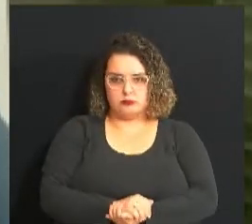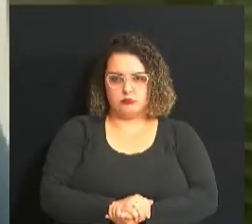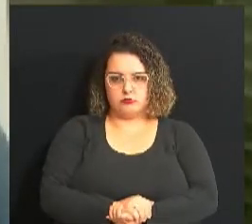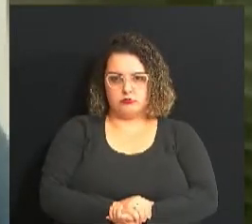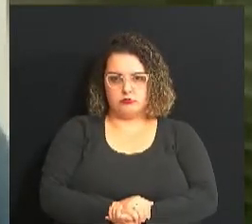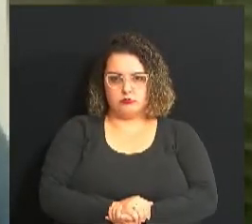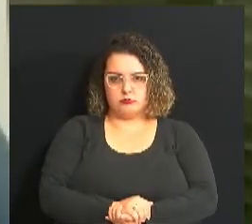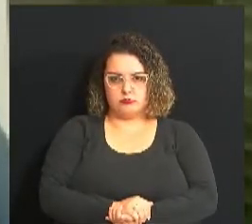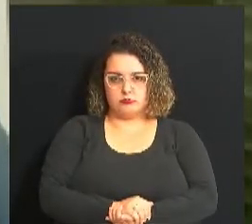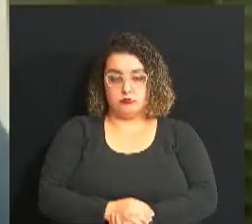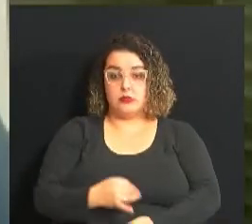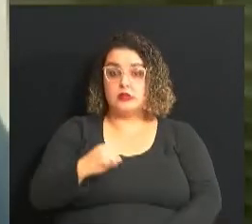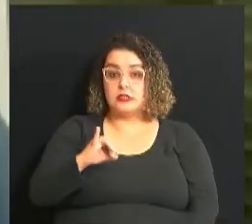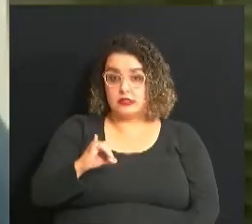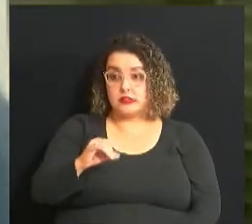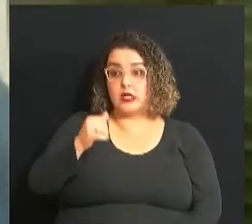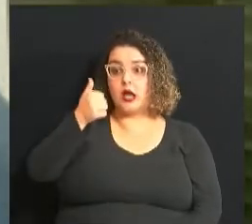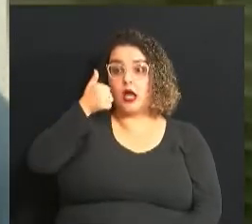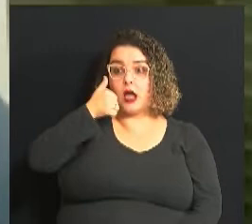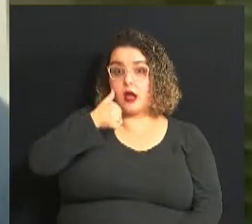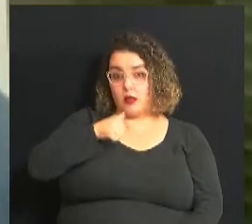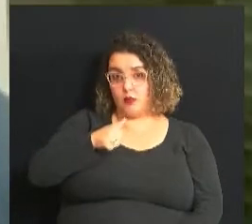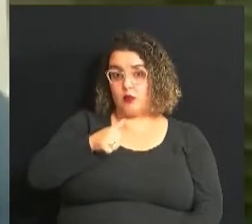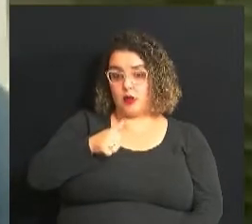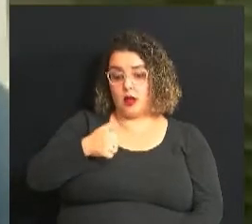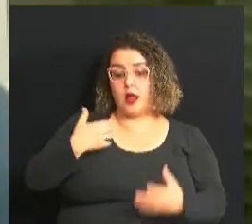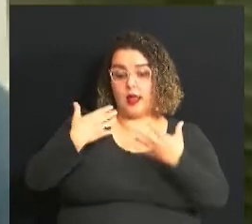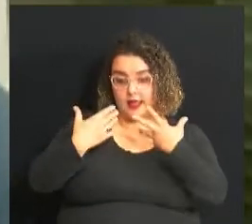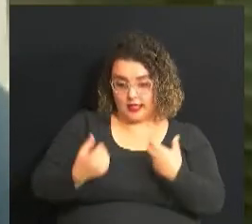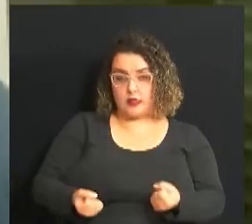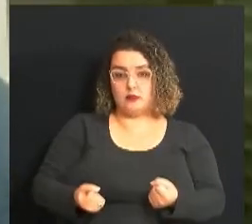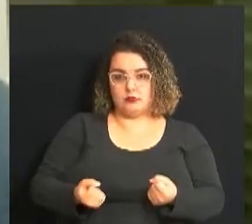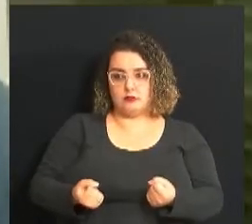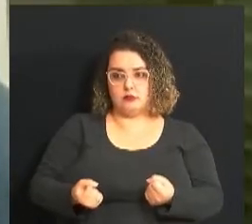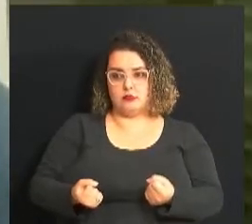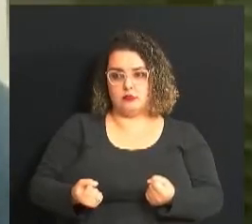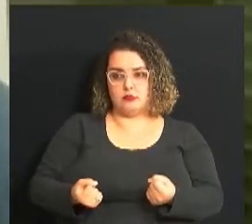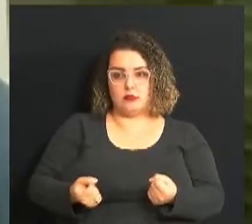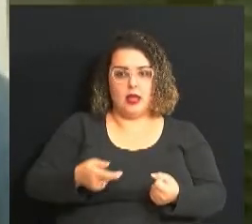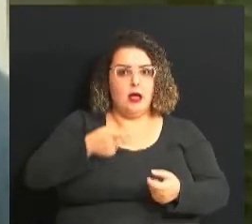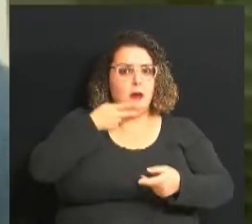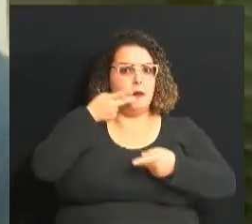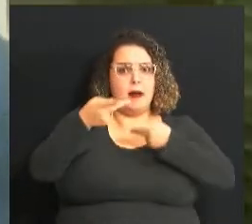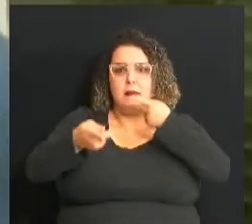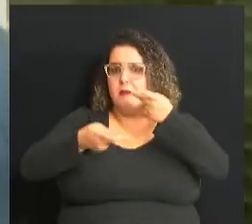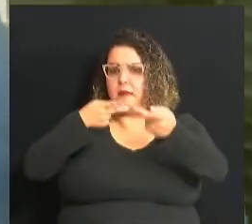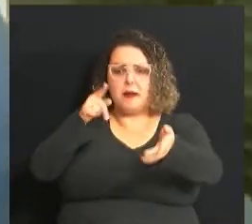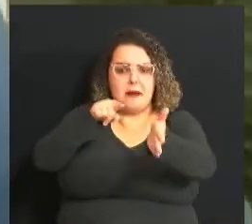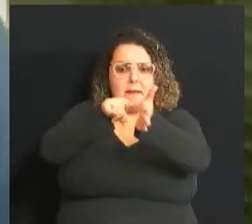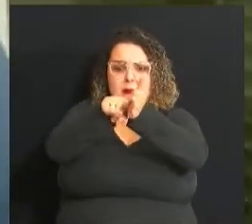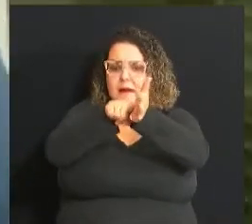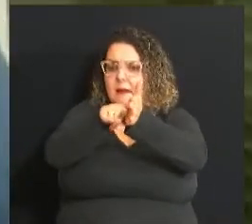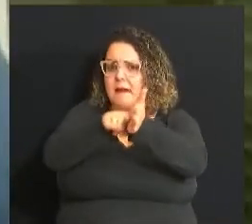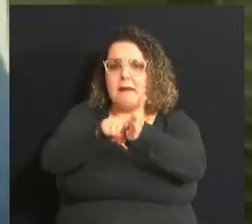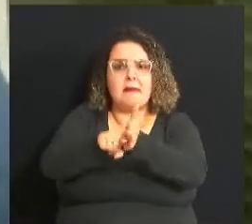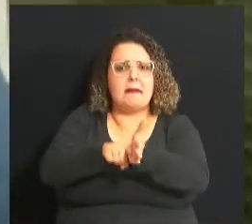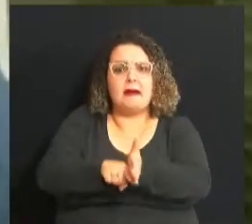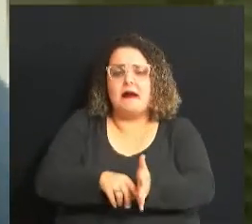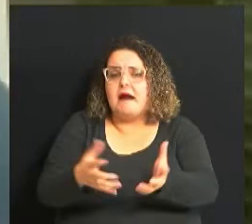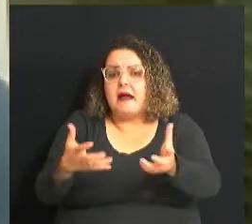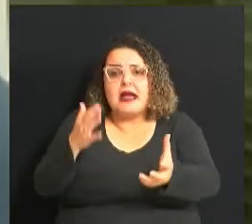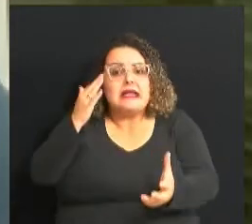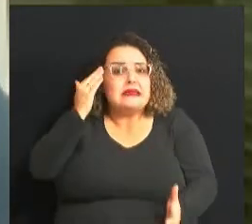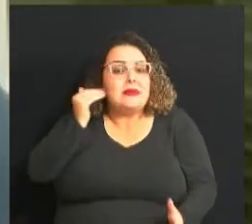mulher recebe esse resultado, ela vira falante, ela começa a fazer perguntas, ela quer saber tudo naquele